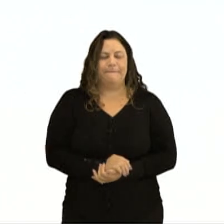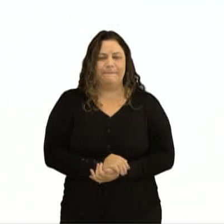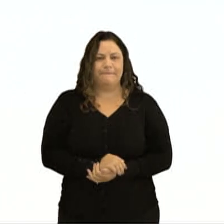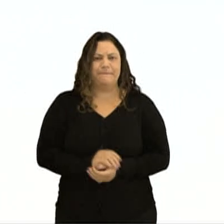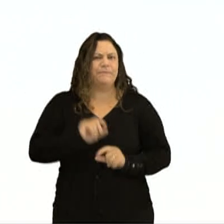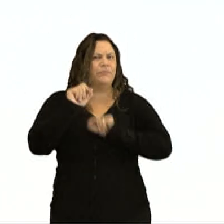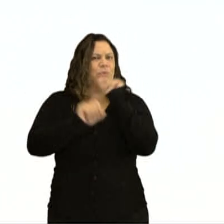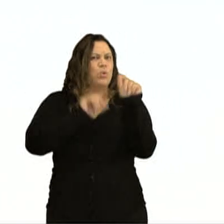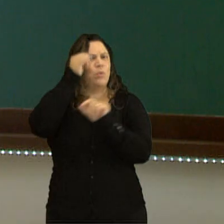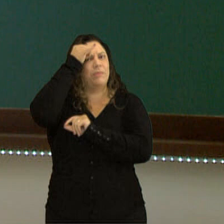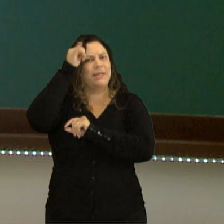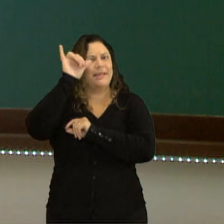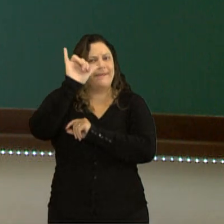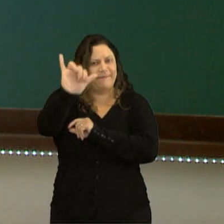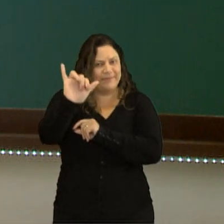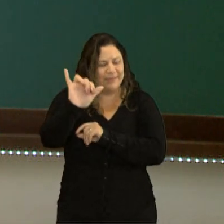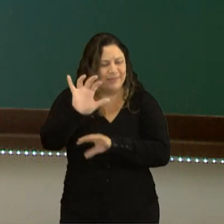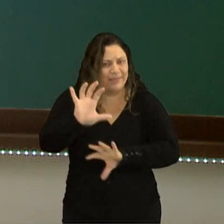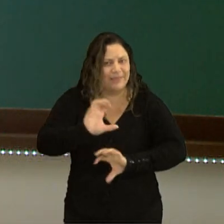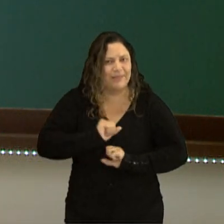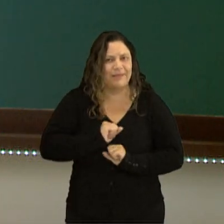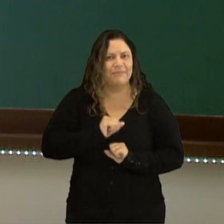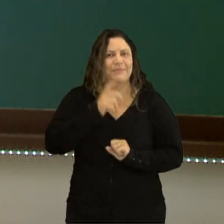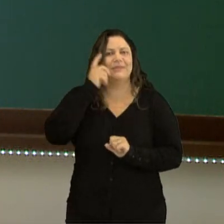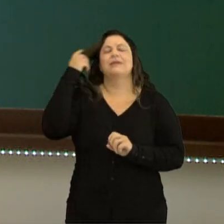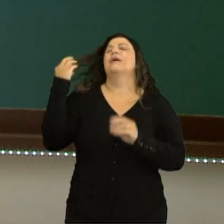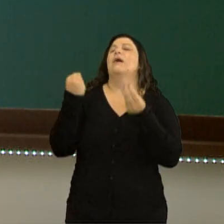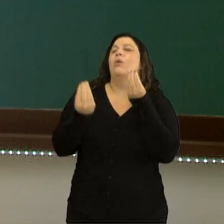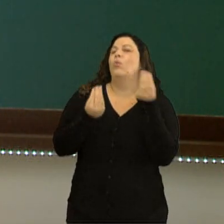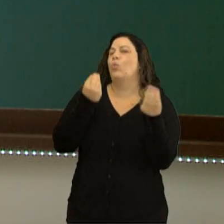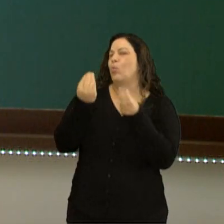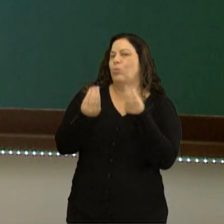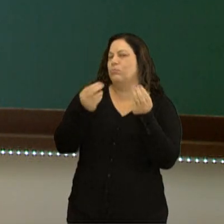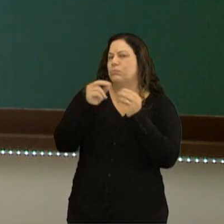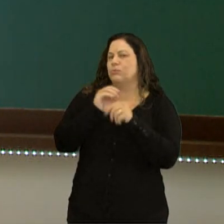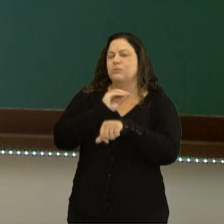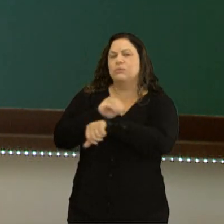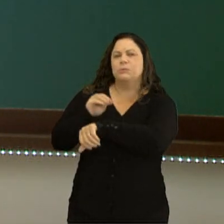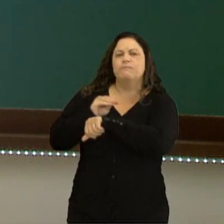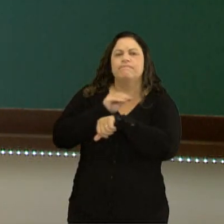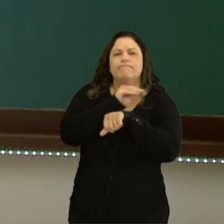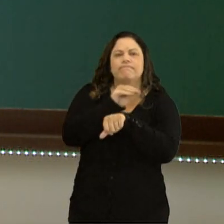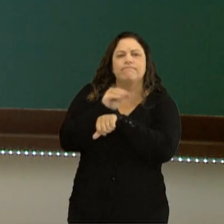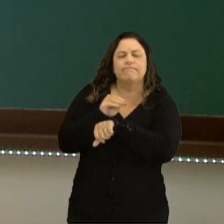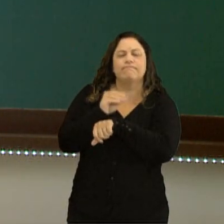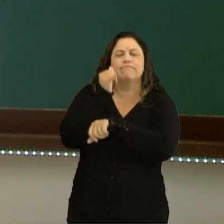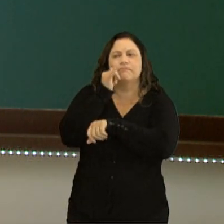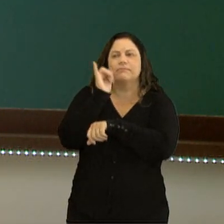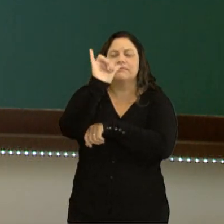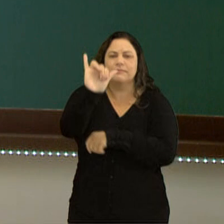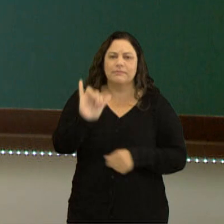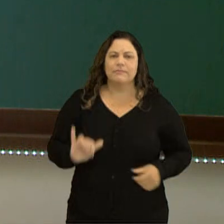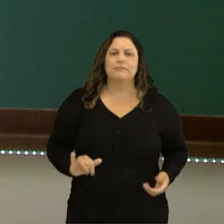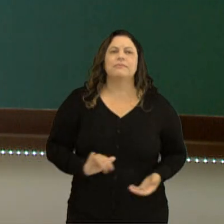Qual que é a prevenção da toxoplasmose? Como que a gente cuida? Como que a gente evita?